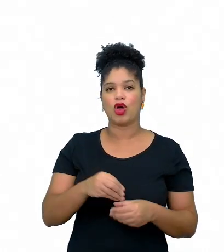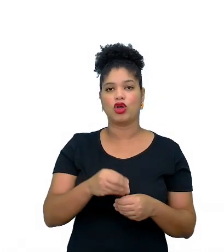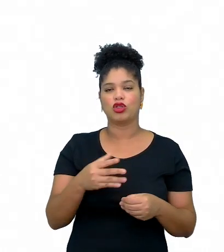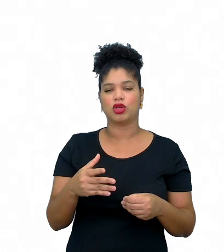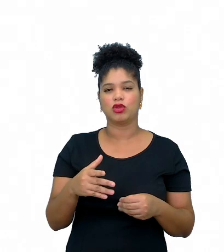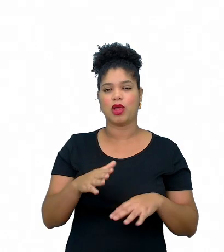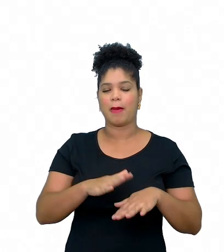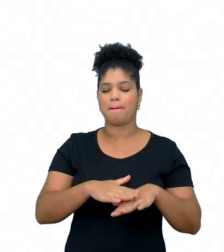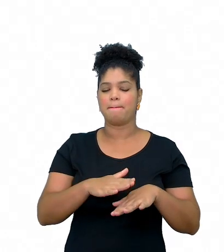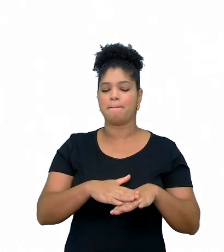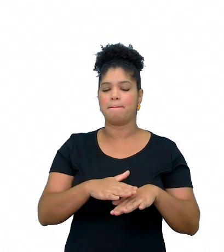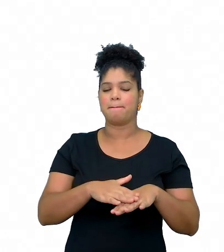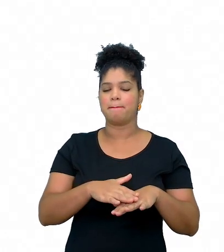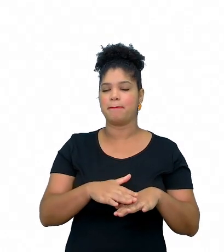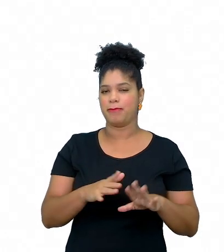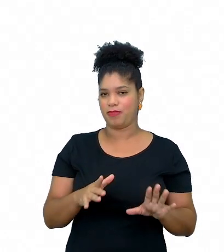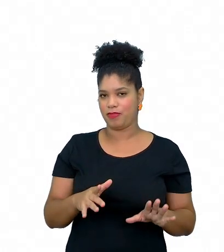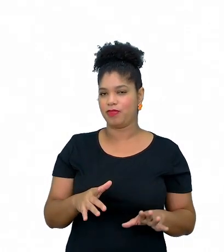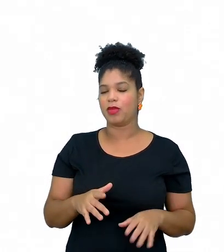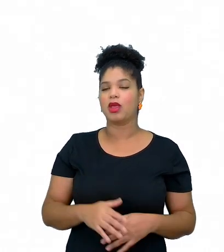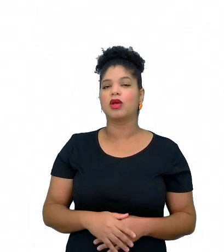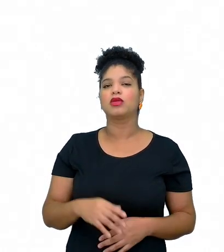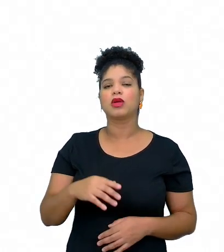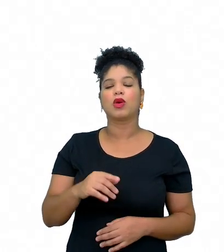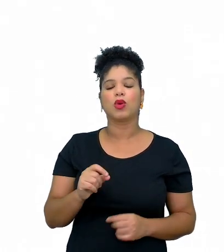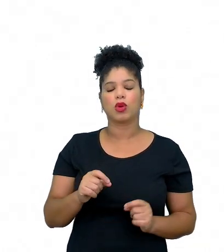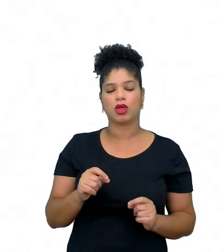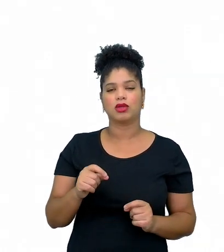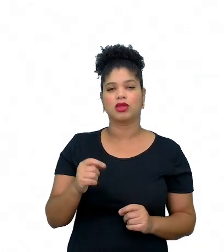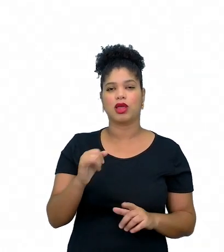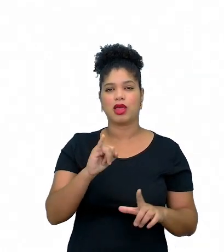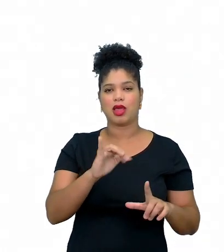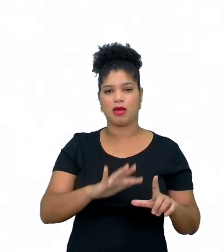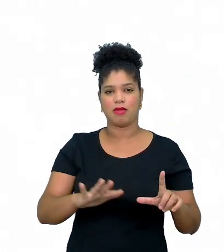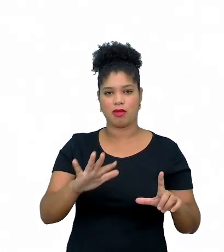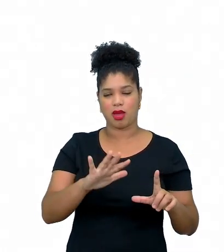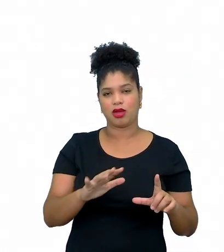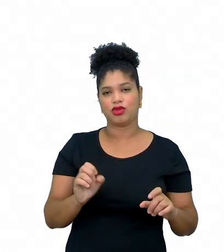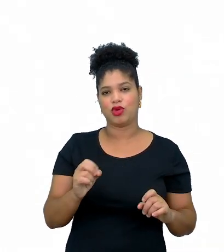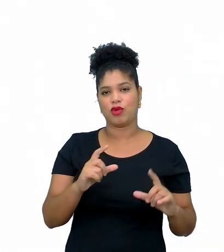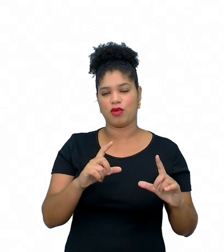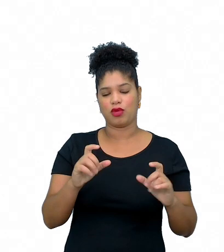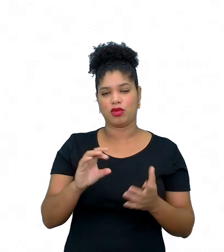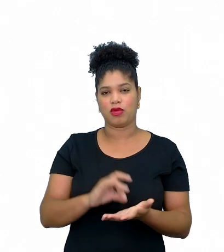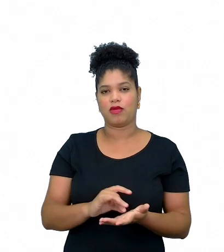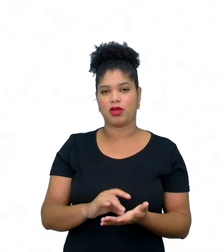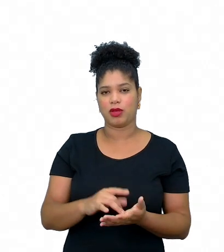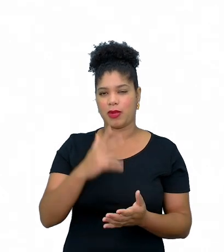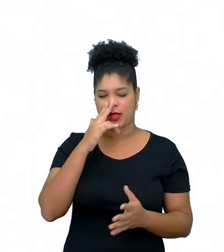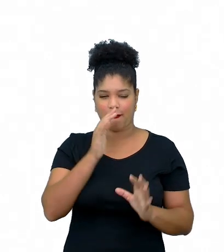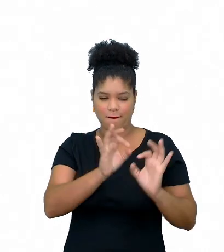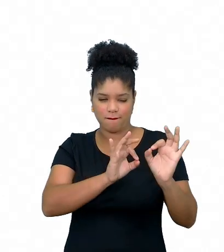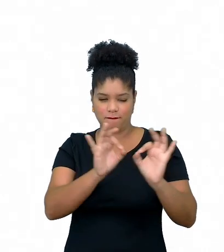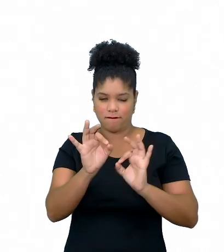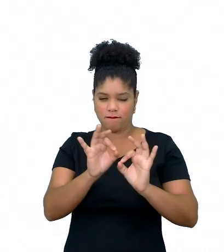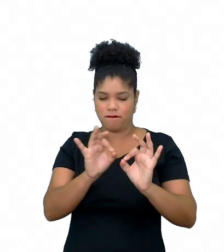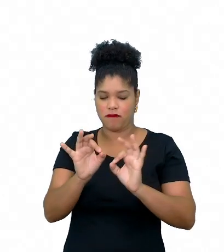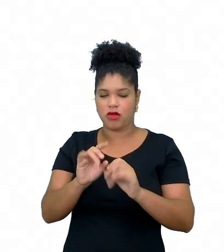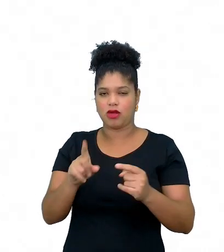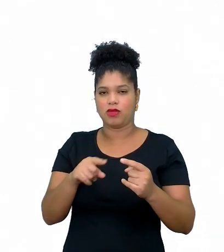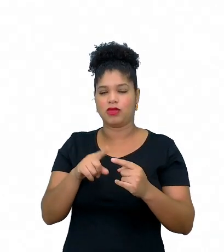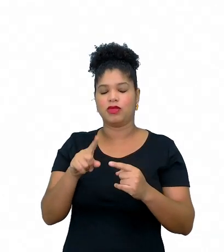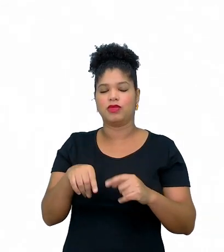manipulado, quando a informação e imagens verdadeiras são manipuladas para enganar. Também muito comum na internet.